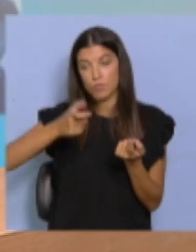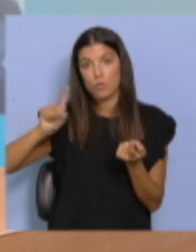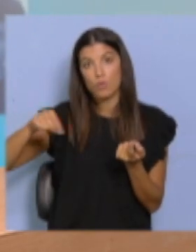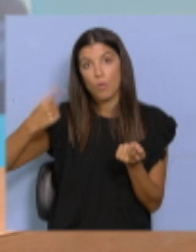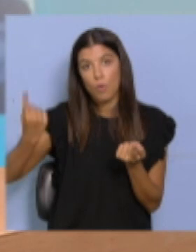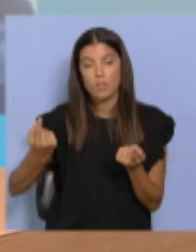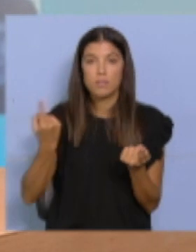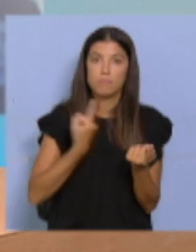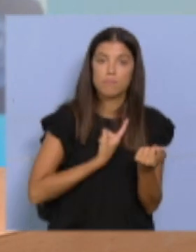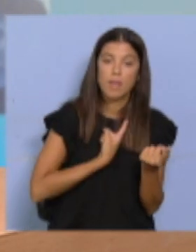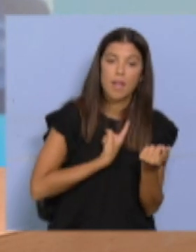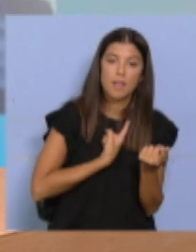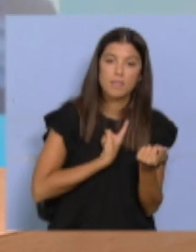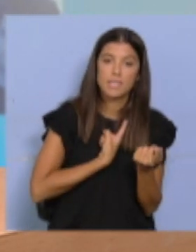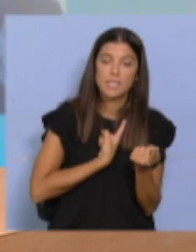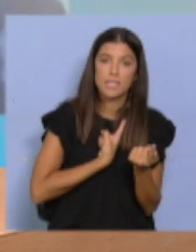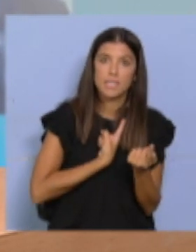termos esta